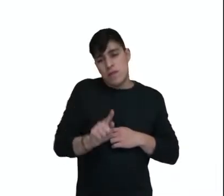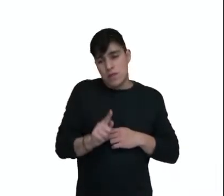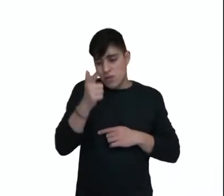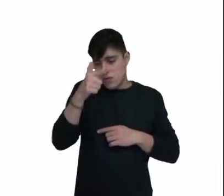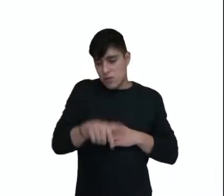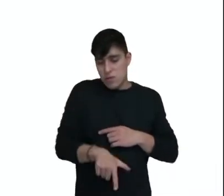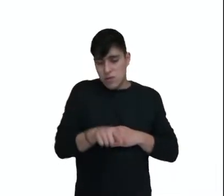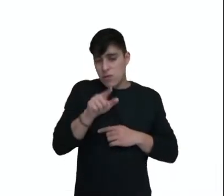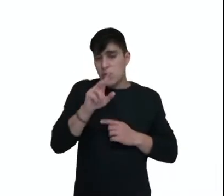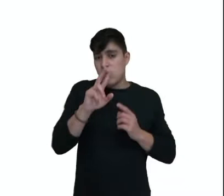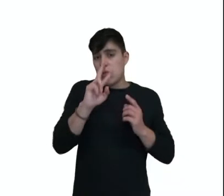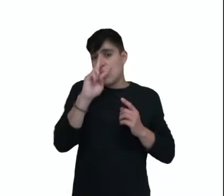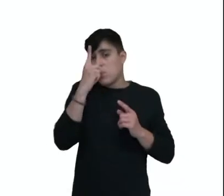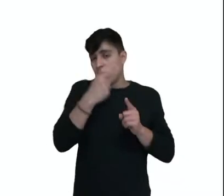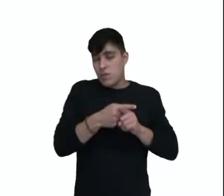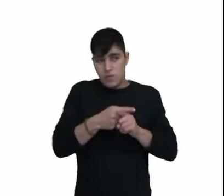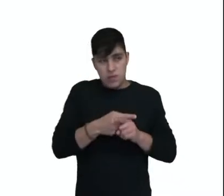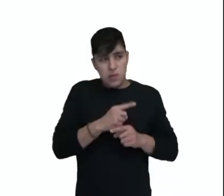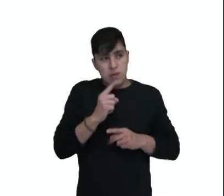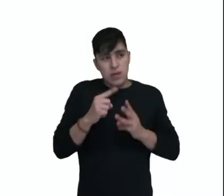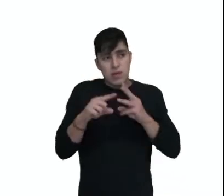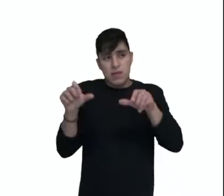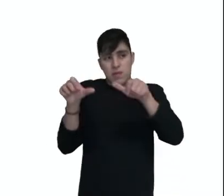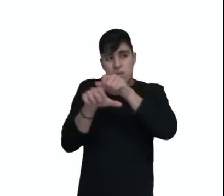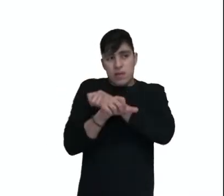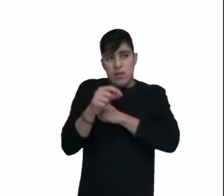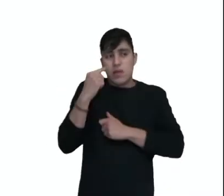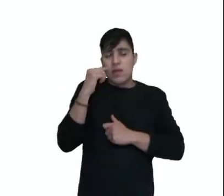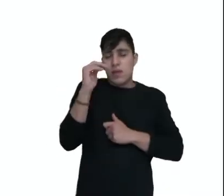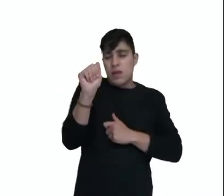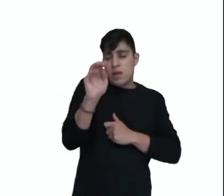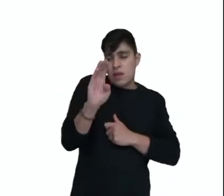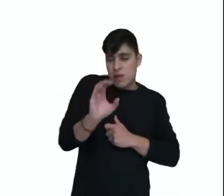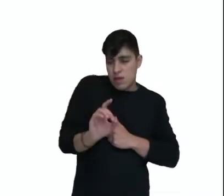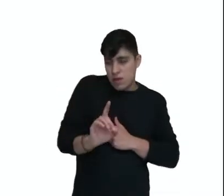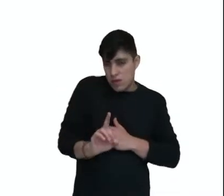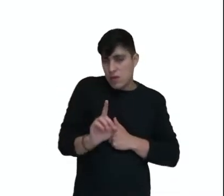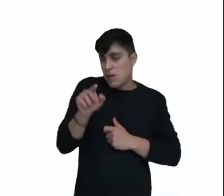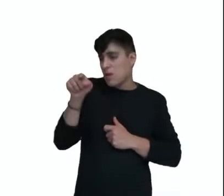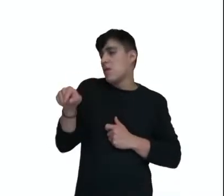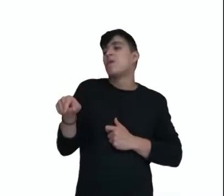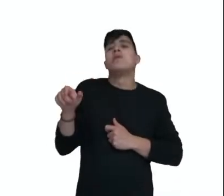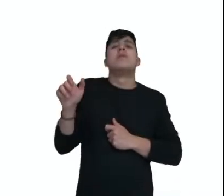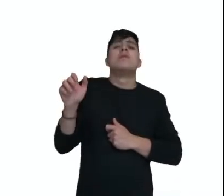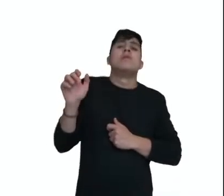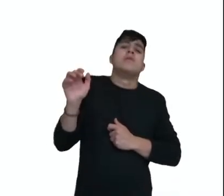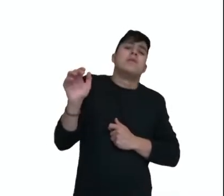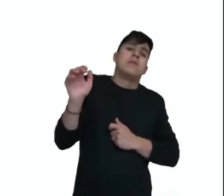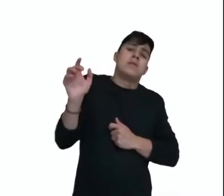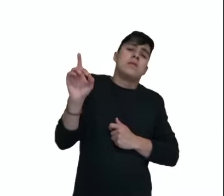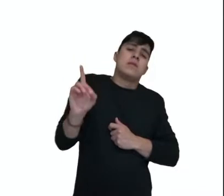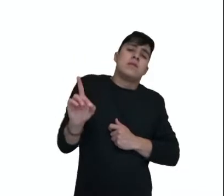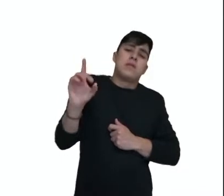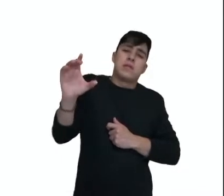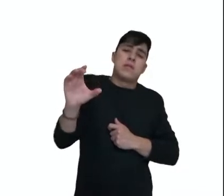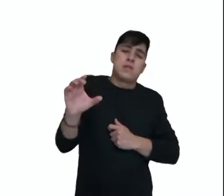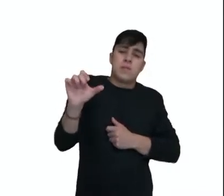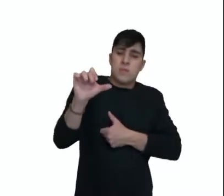novo, quer dizer que duplicou. E inversão. Olha a sequência, A, B, C, D. No cromossomo ao lado tá o D e o